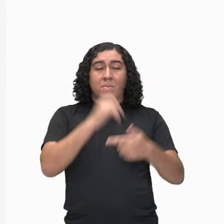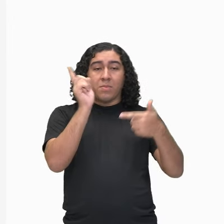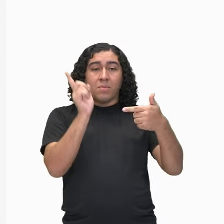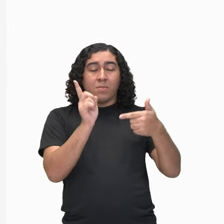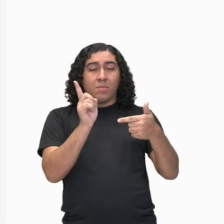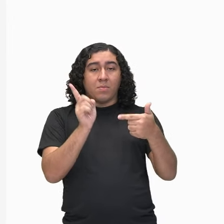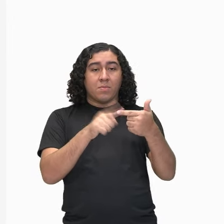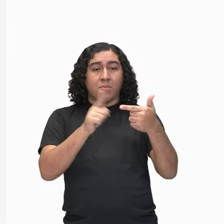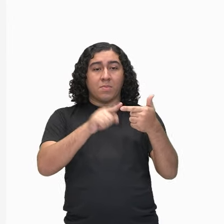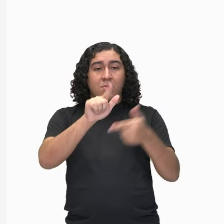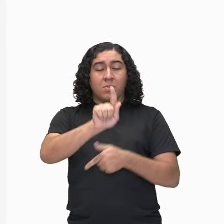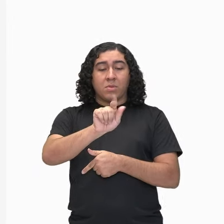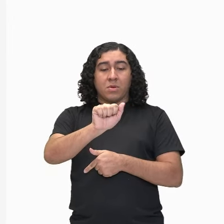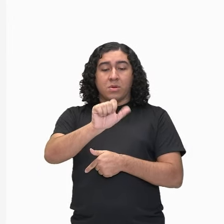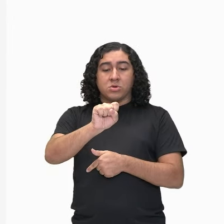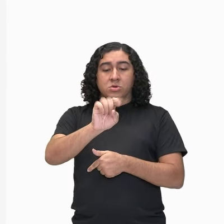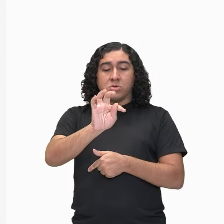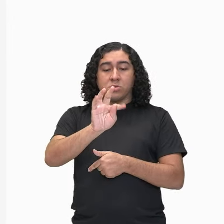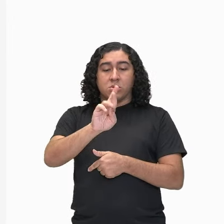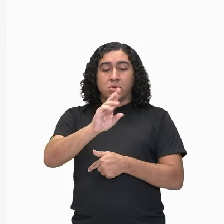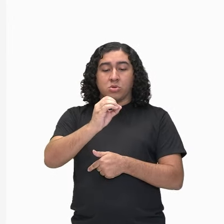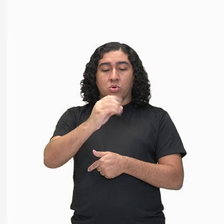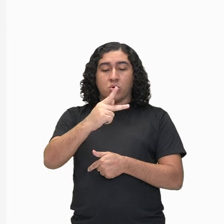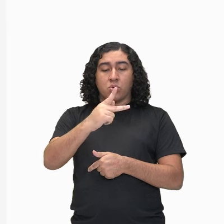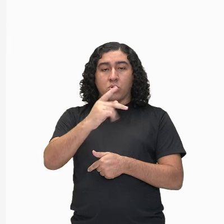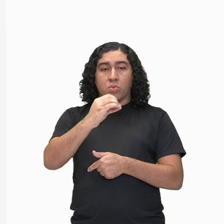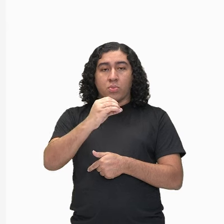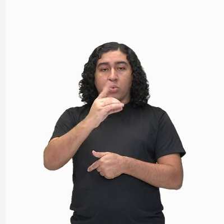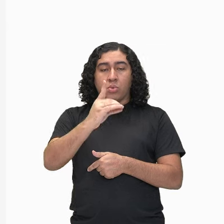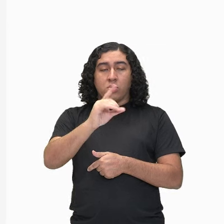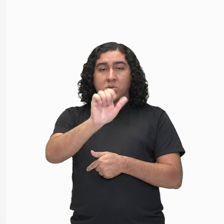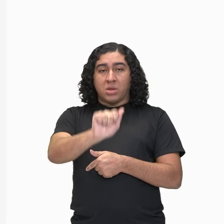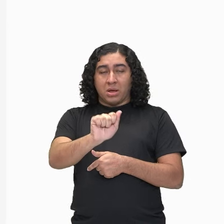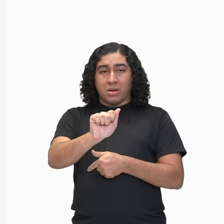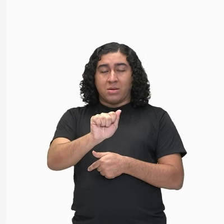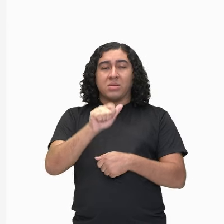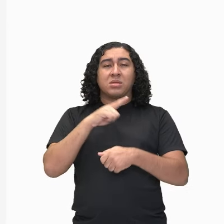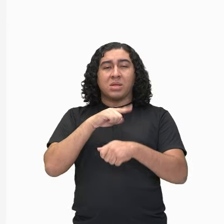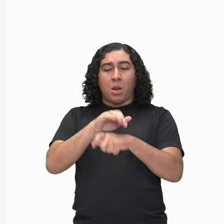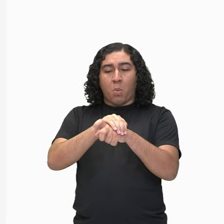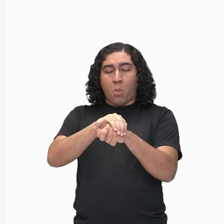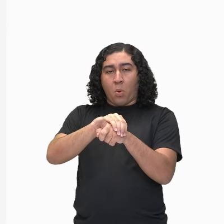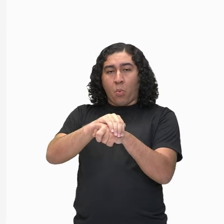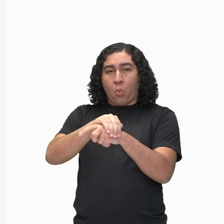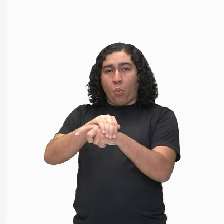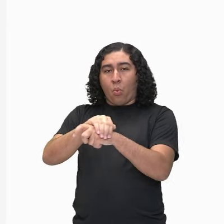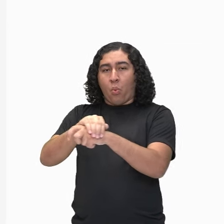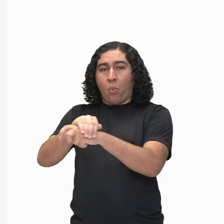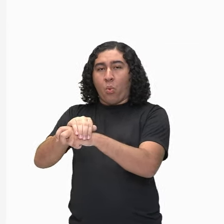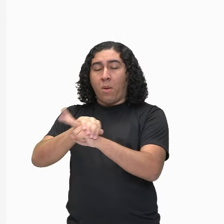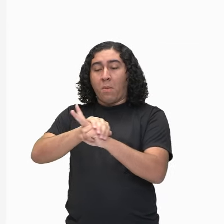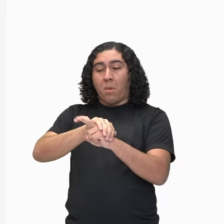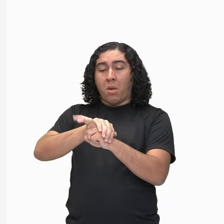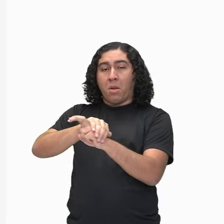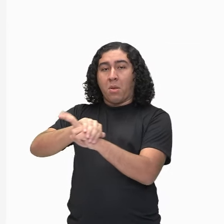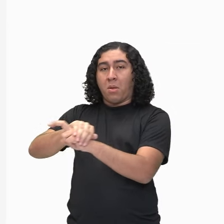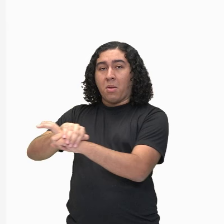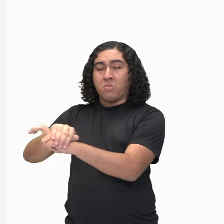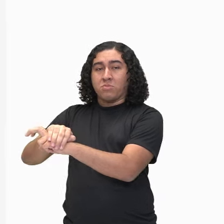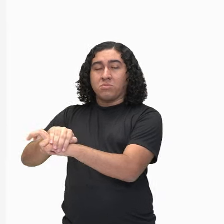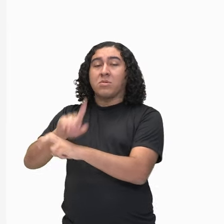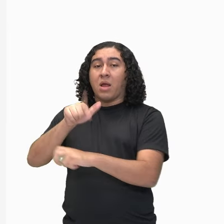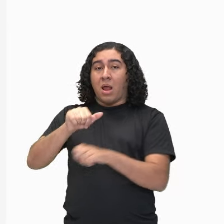que é representada pelos caracóis, caramujos, lesmas e lapas. Ela possui